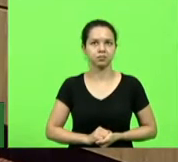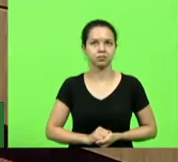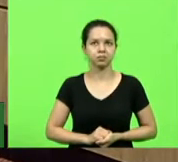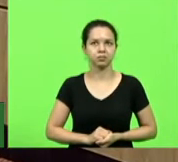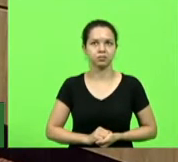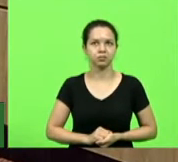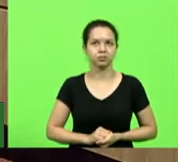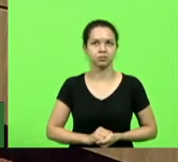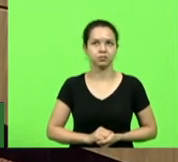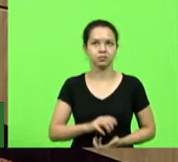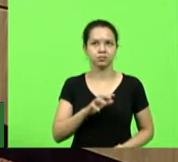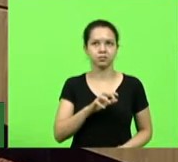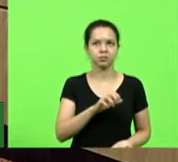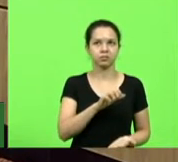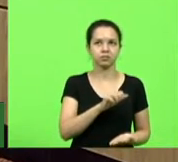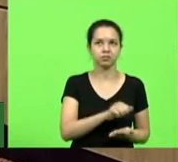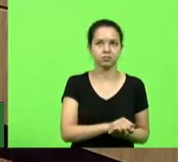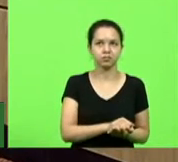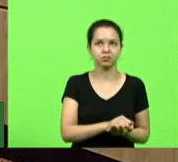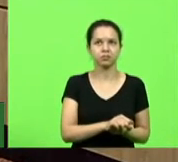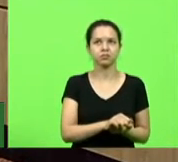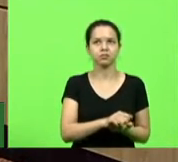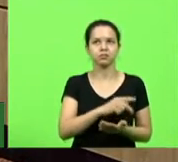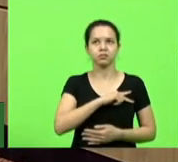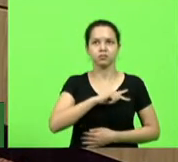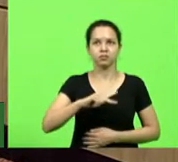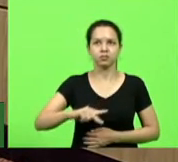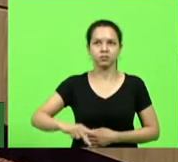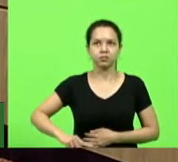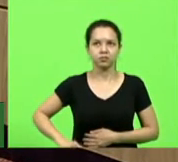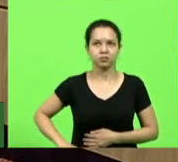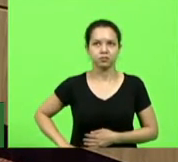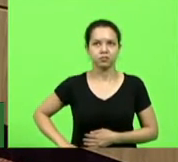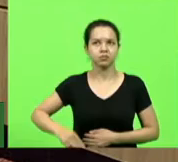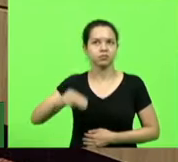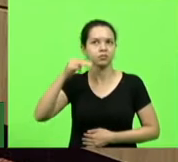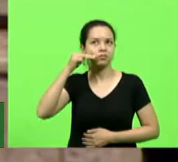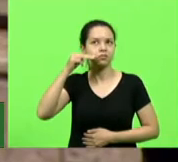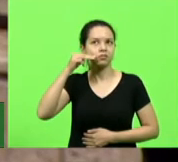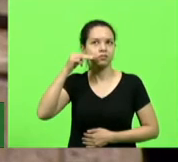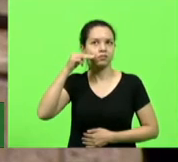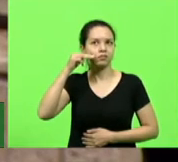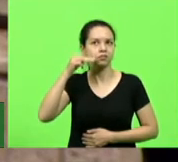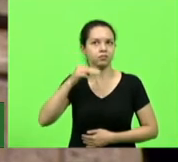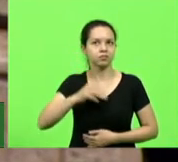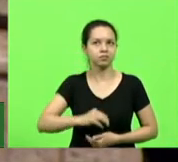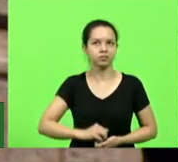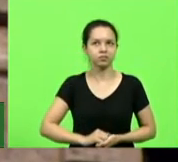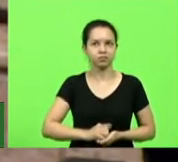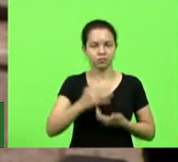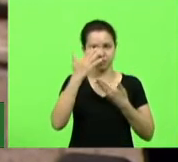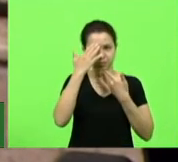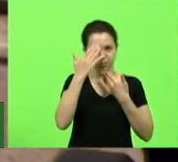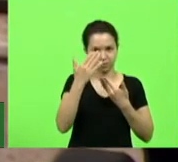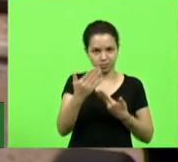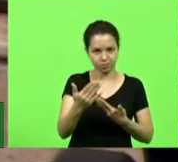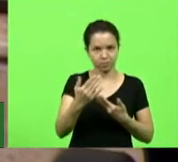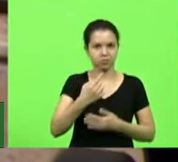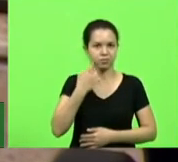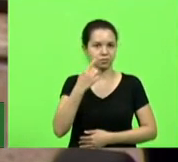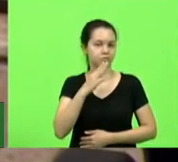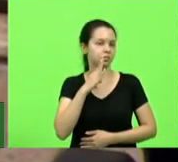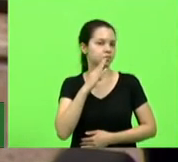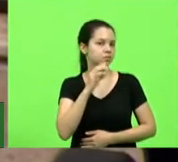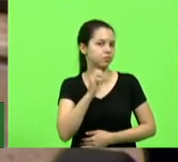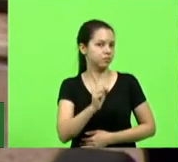Fica registrado as felicitações em nome desta presidência da mesa diretora, deputada Marlene. Obrigada, meus colegas. Obrigada, deputado Bruno.